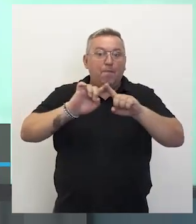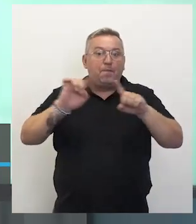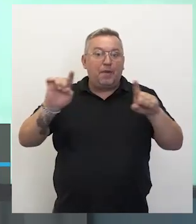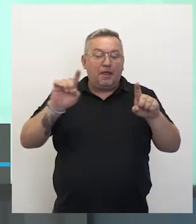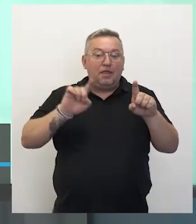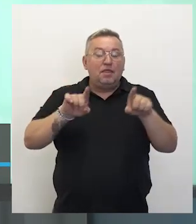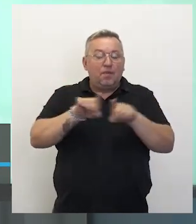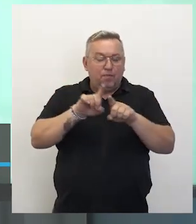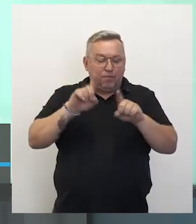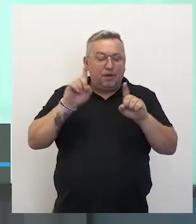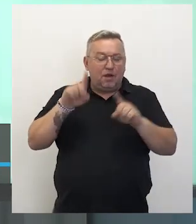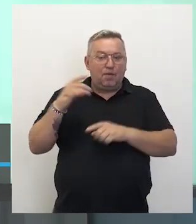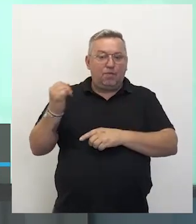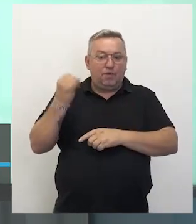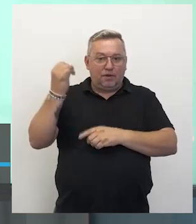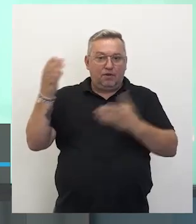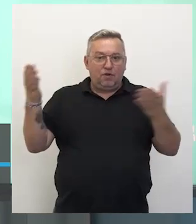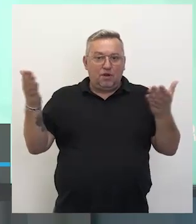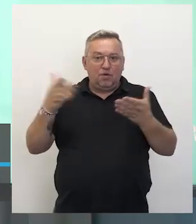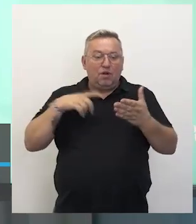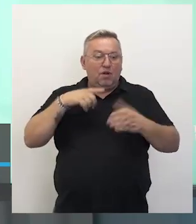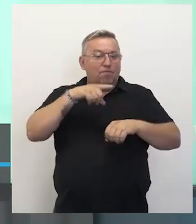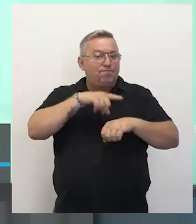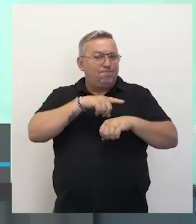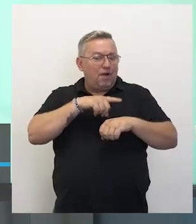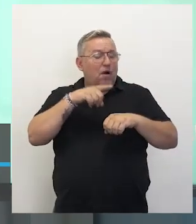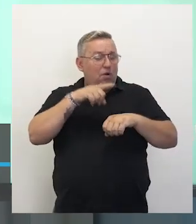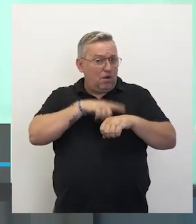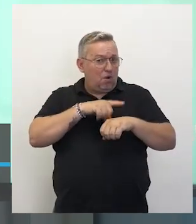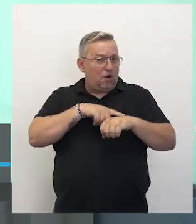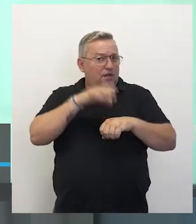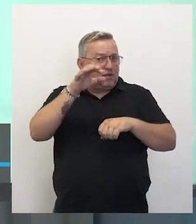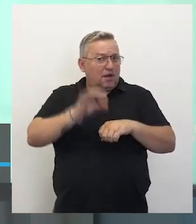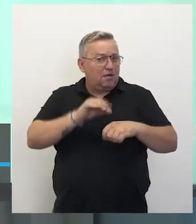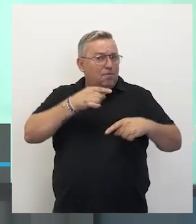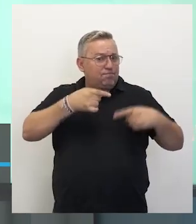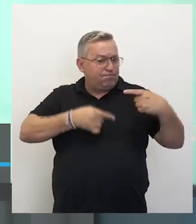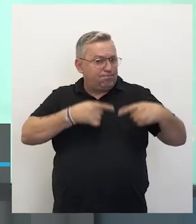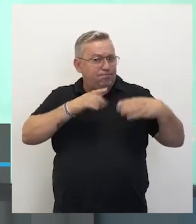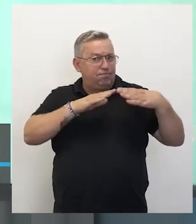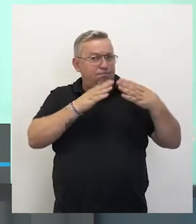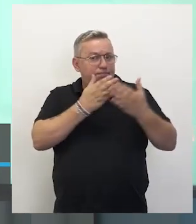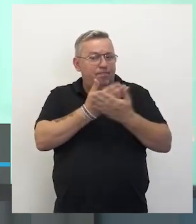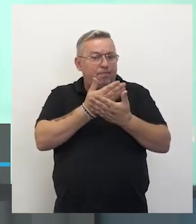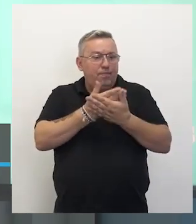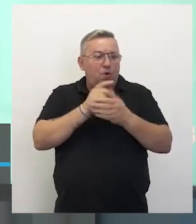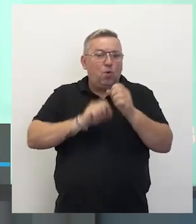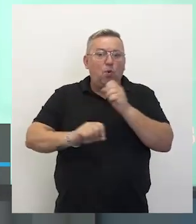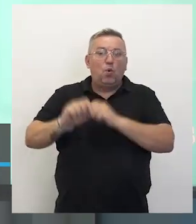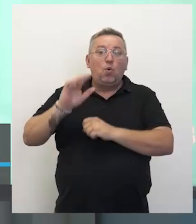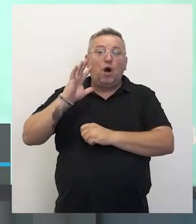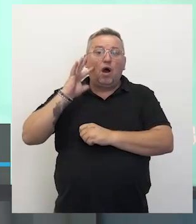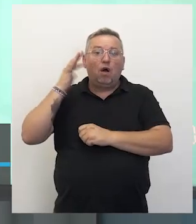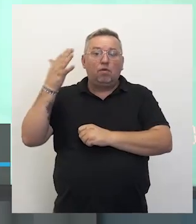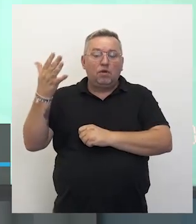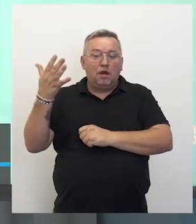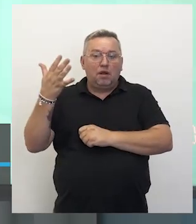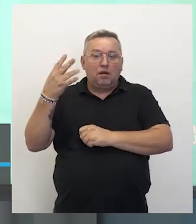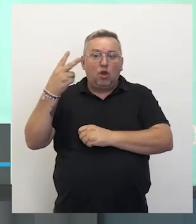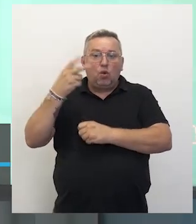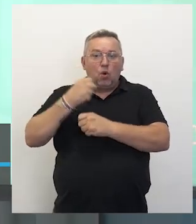está valendo, e eu acho que esse é o tipo de debate que você tem que fazer na sua escola. Né? O que será que está acontecendo nesses últimos